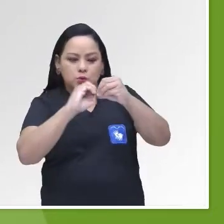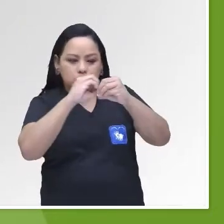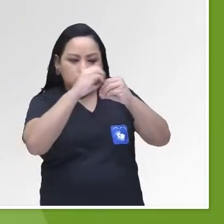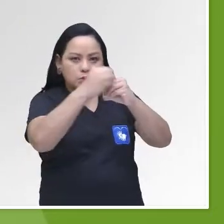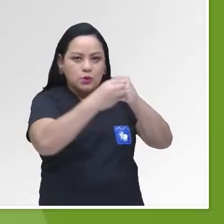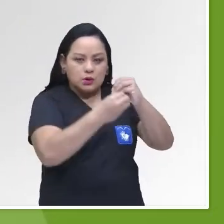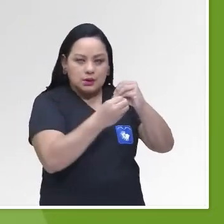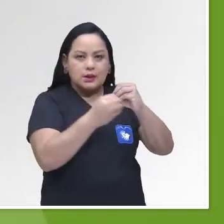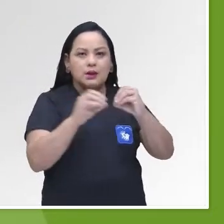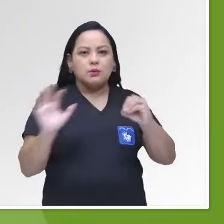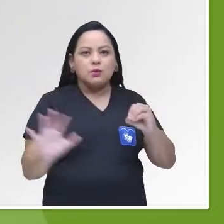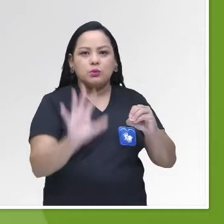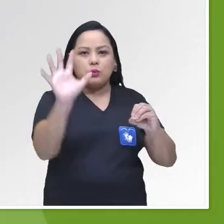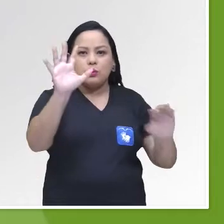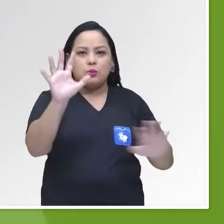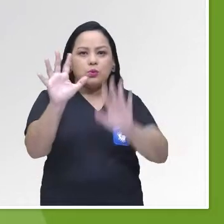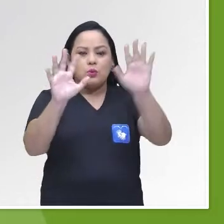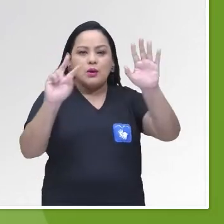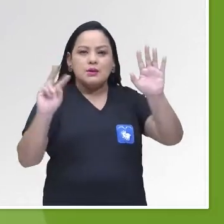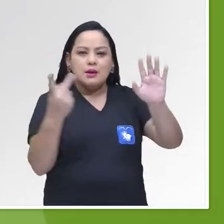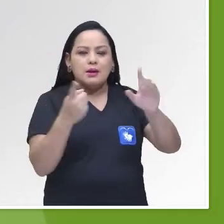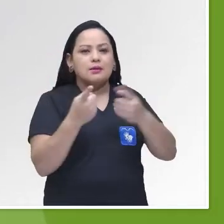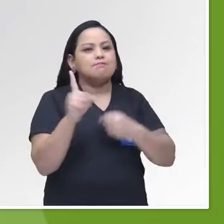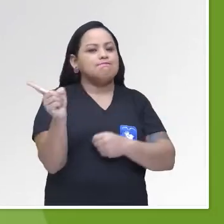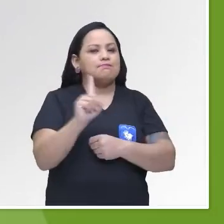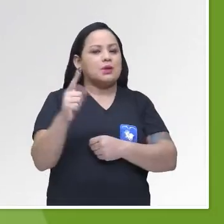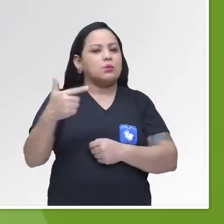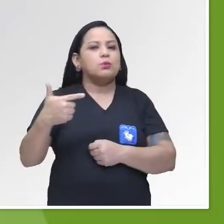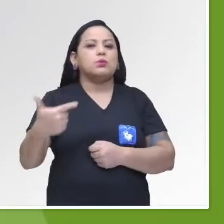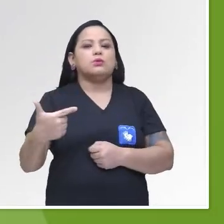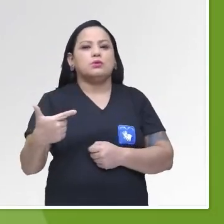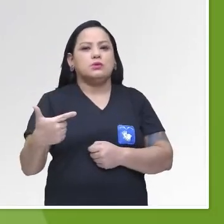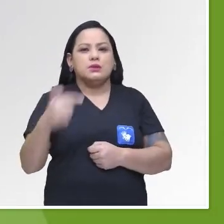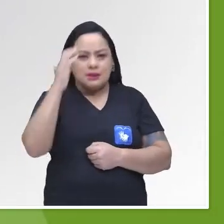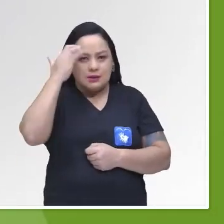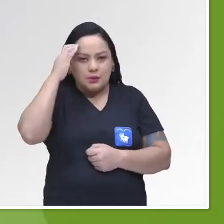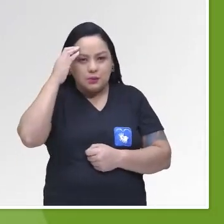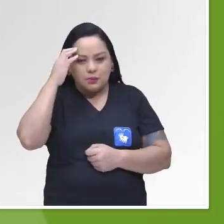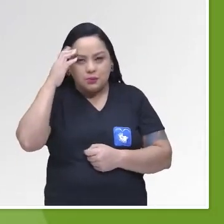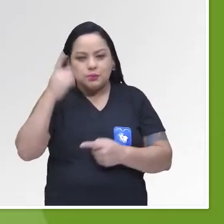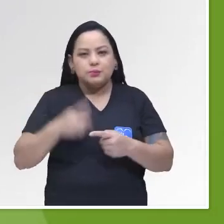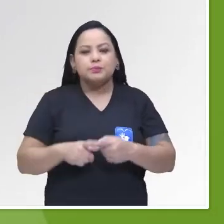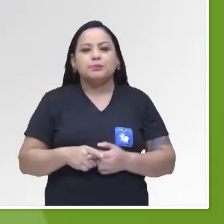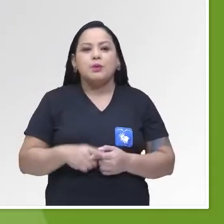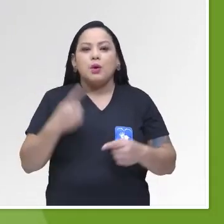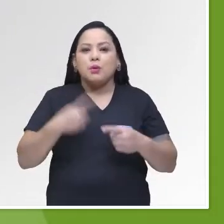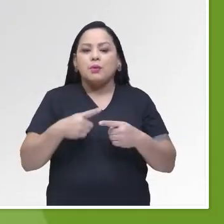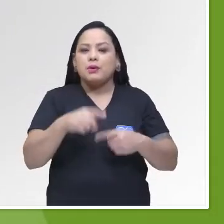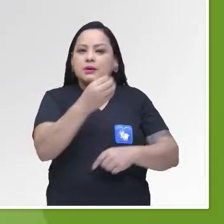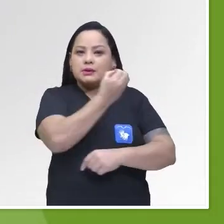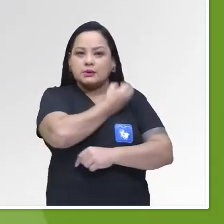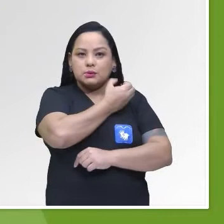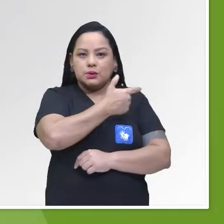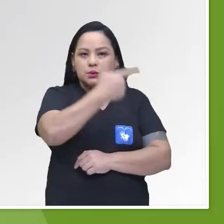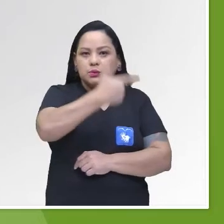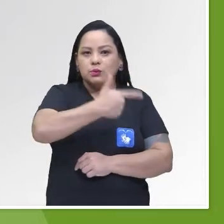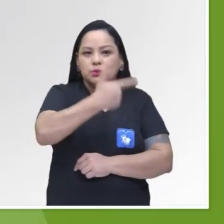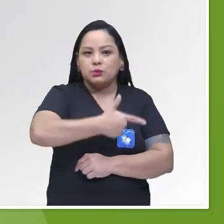de gás hidrogênio e não 2. Porque esse coeficiente,